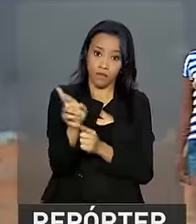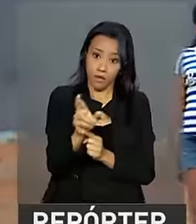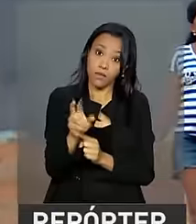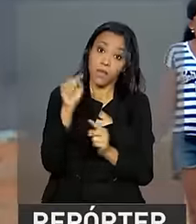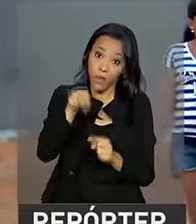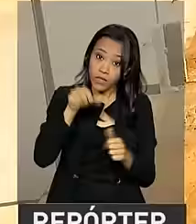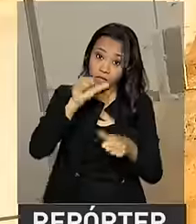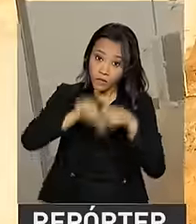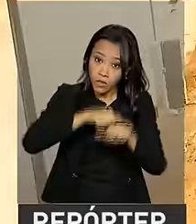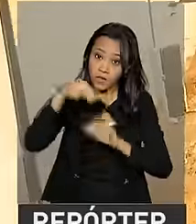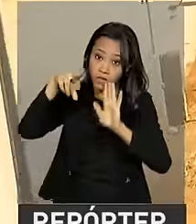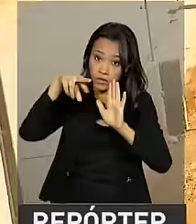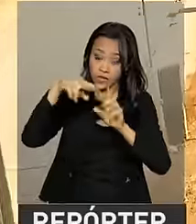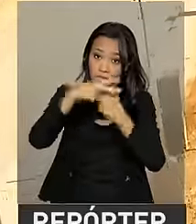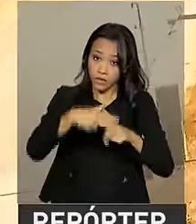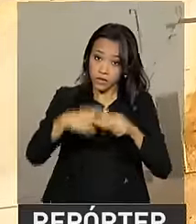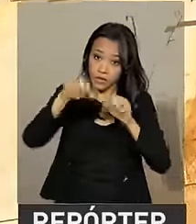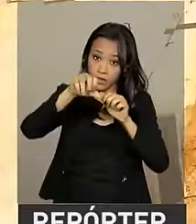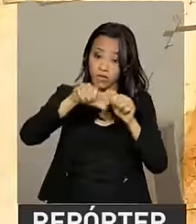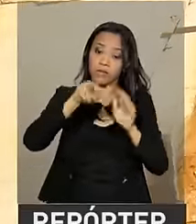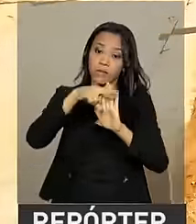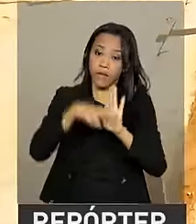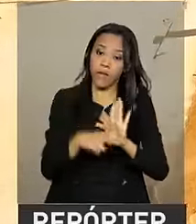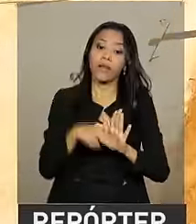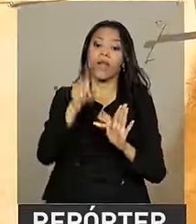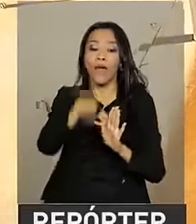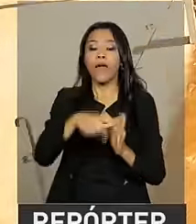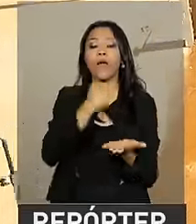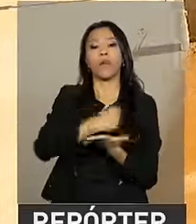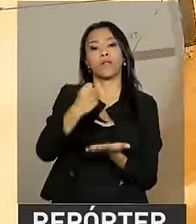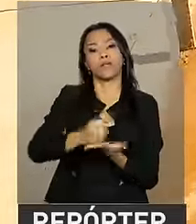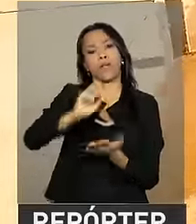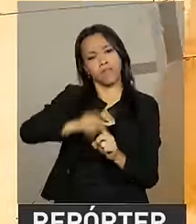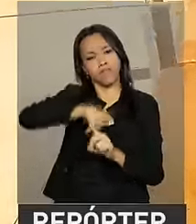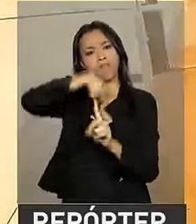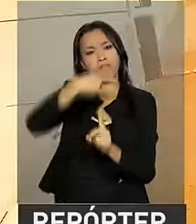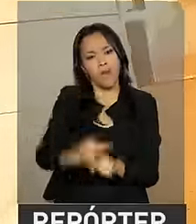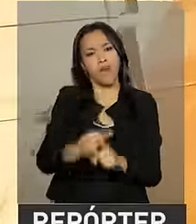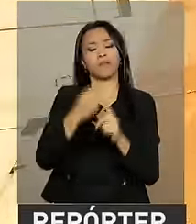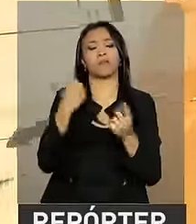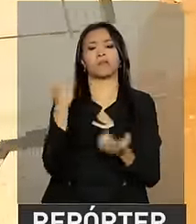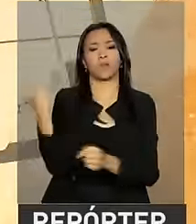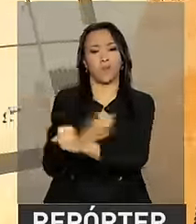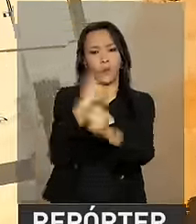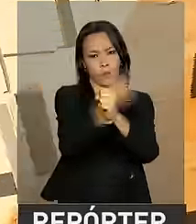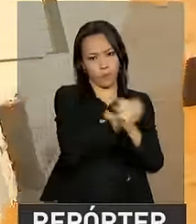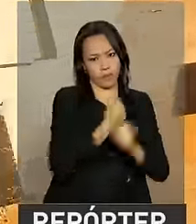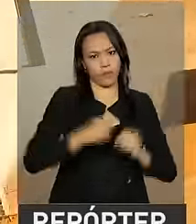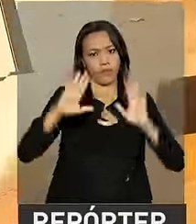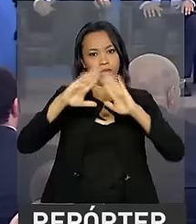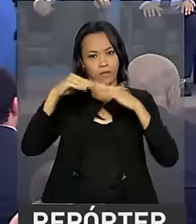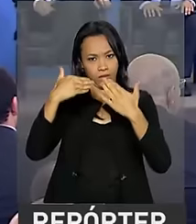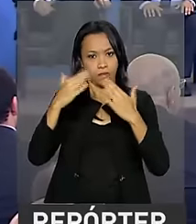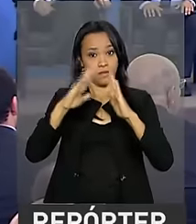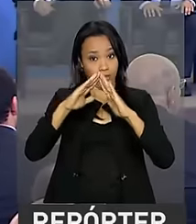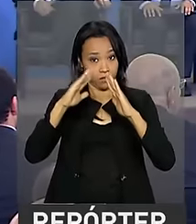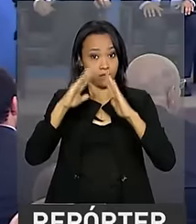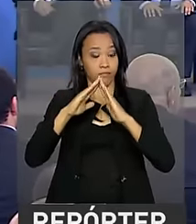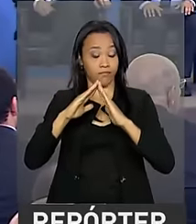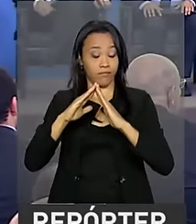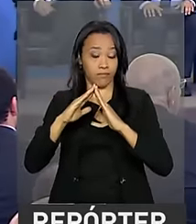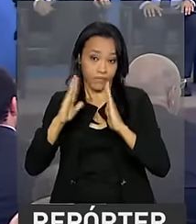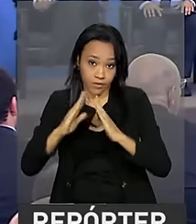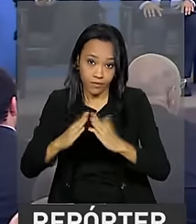a meta é contratar 610 mil novas moradias no Minha Casa Minha Vida em 2017. O